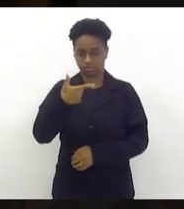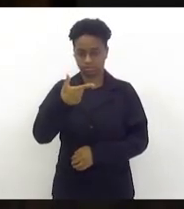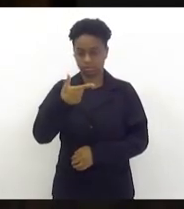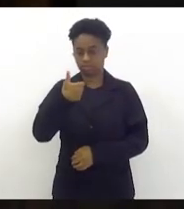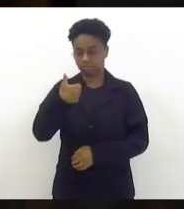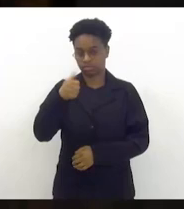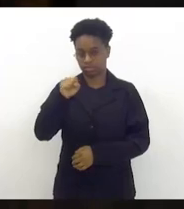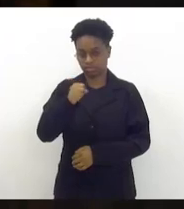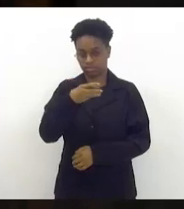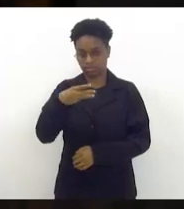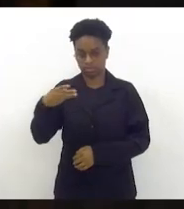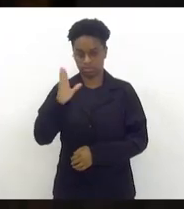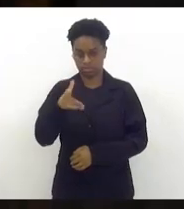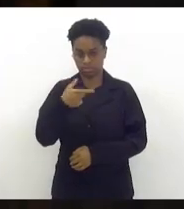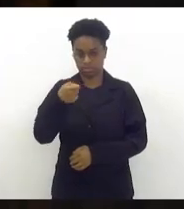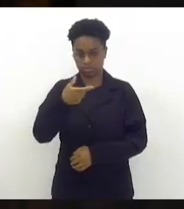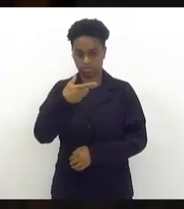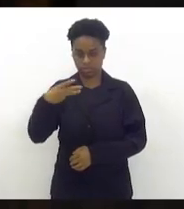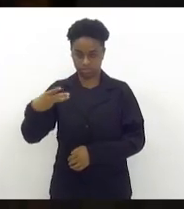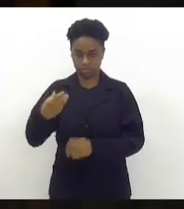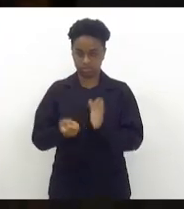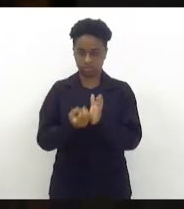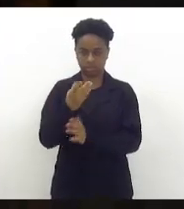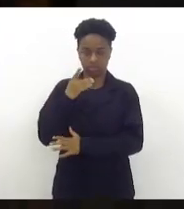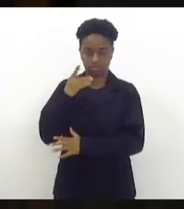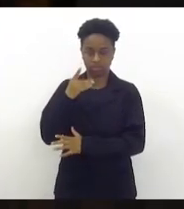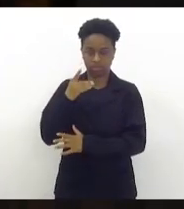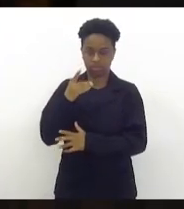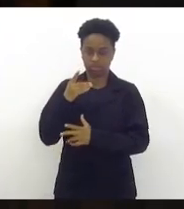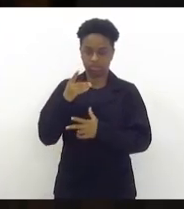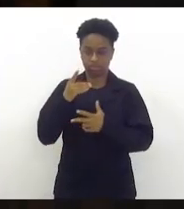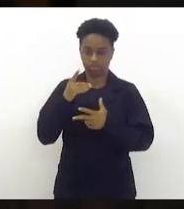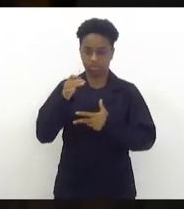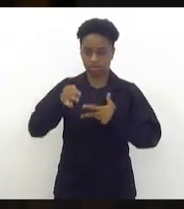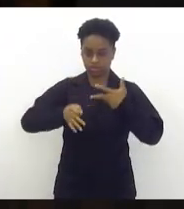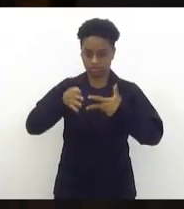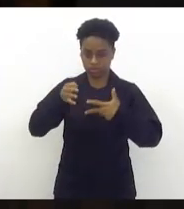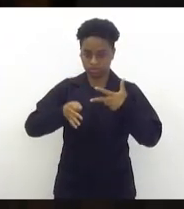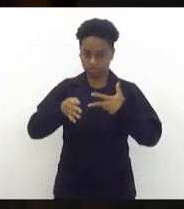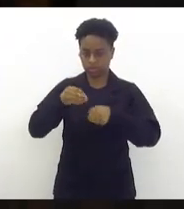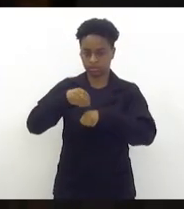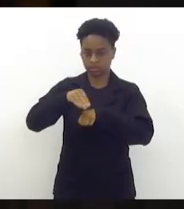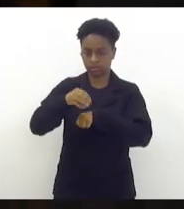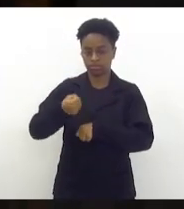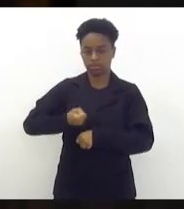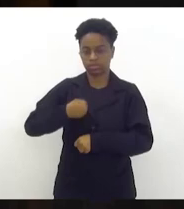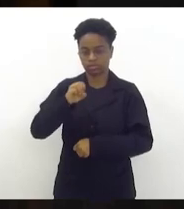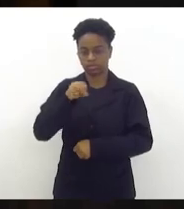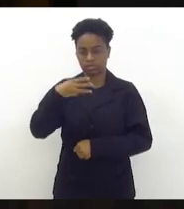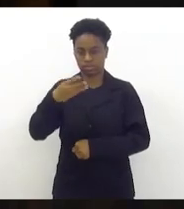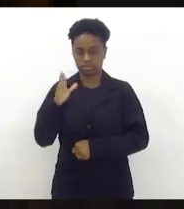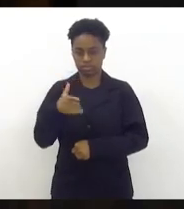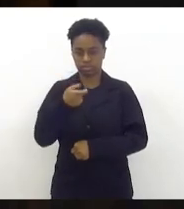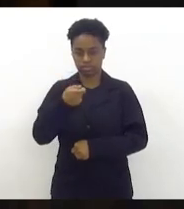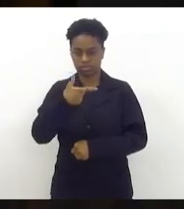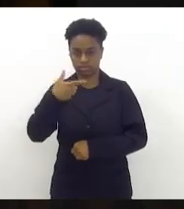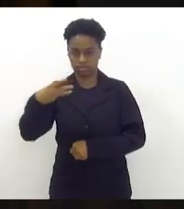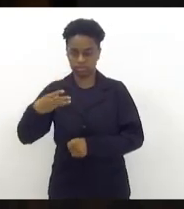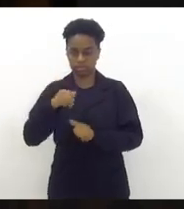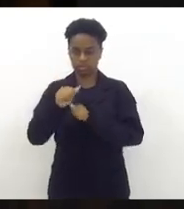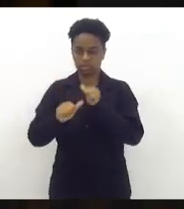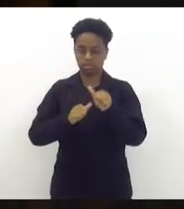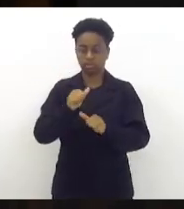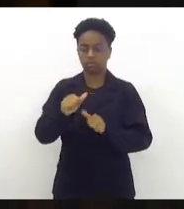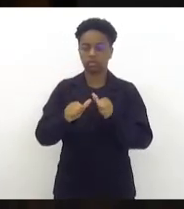1823 de 2023, de autoria do Poder Judiciário, mensagem número 03 de 2023, que altera o dispositivo